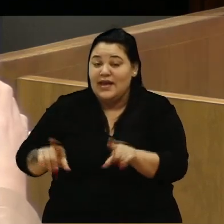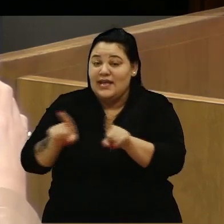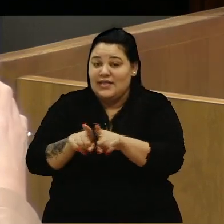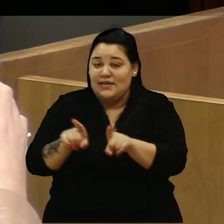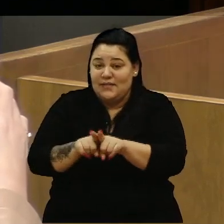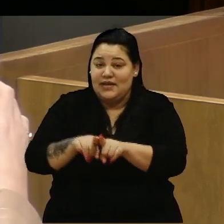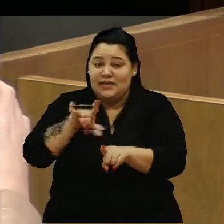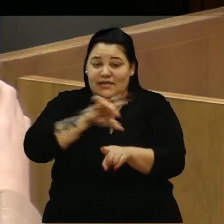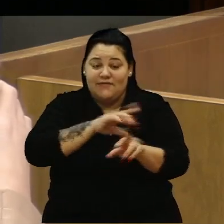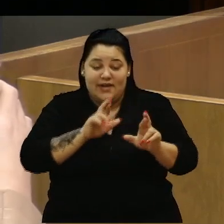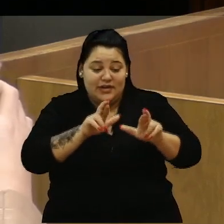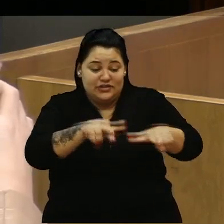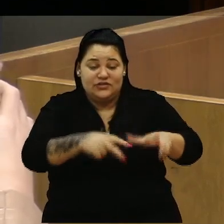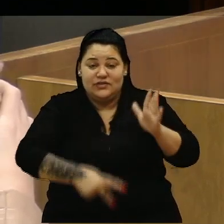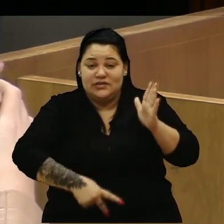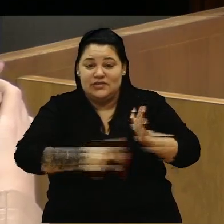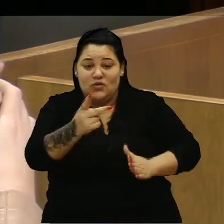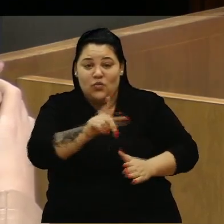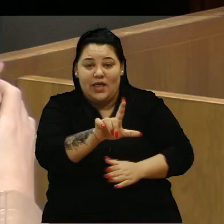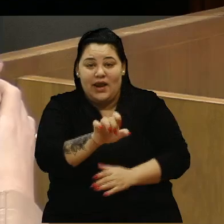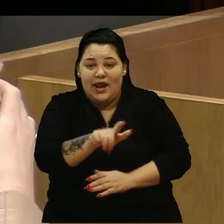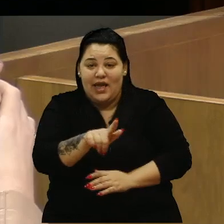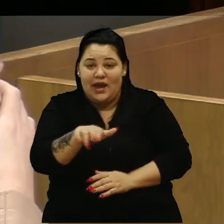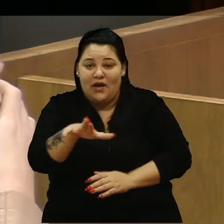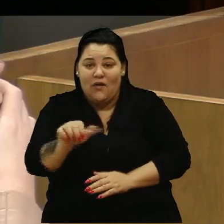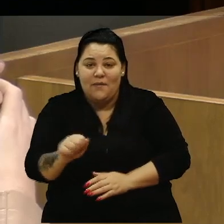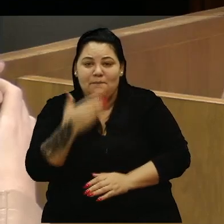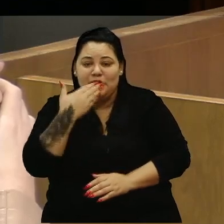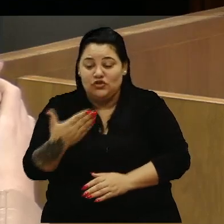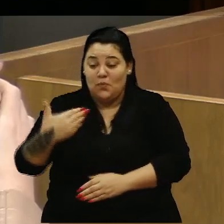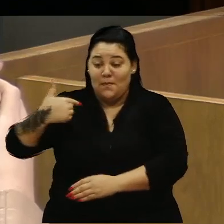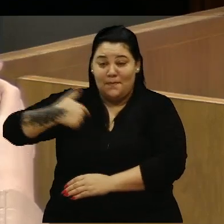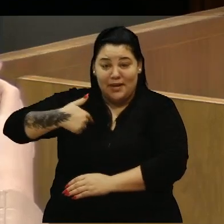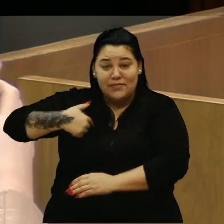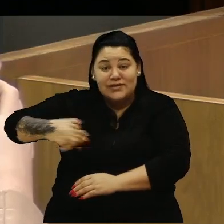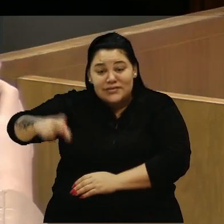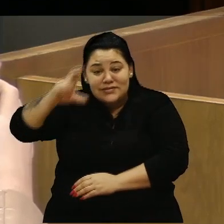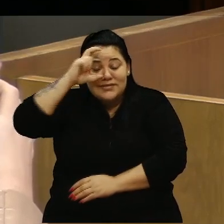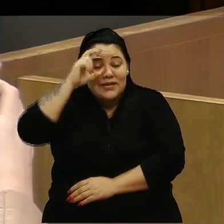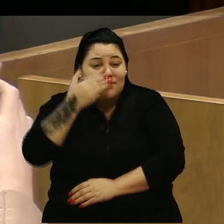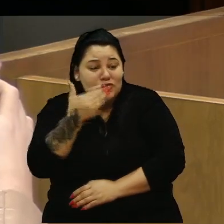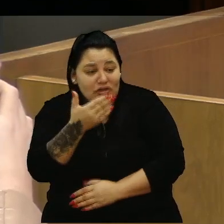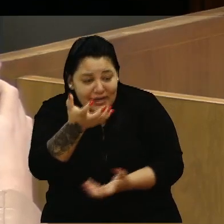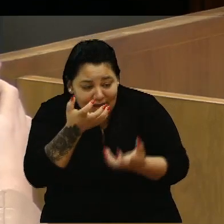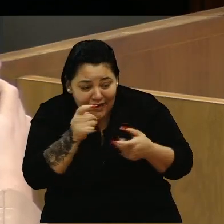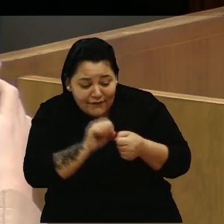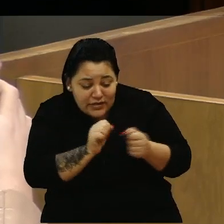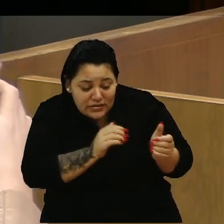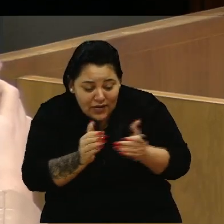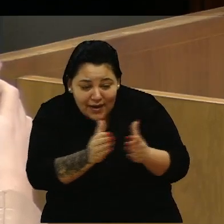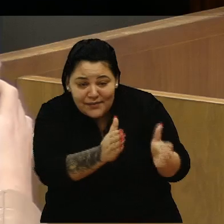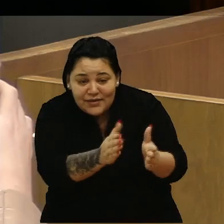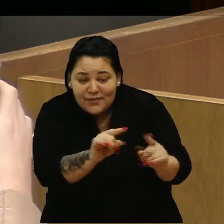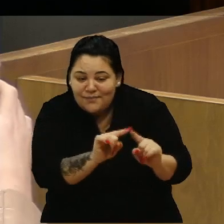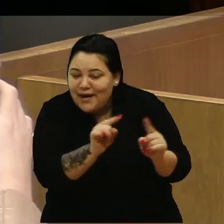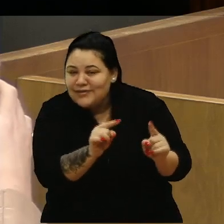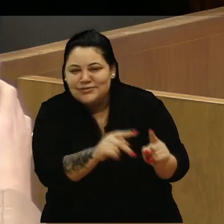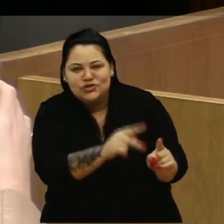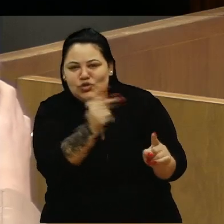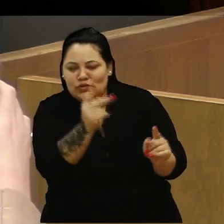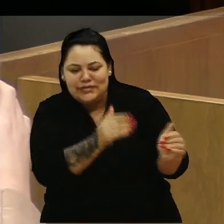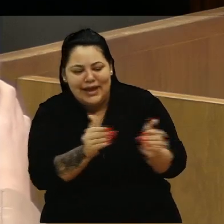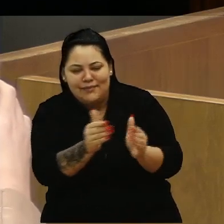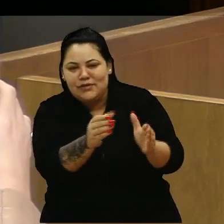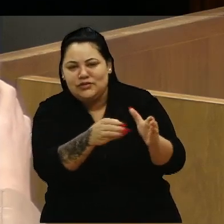veio a região da Segunda Légua, pedindo, Sandra, a gente quer fazer um roteiro. Mas 2 roteiros turísticos